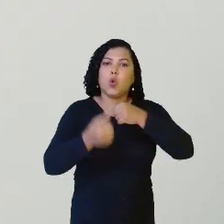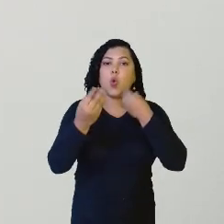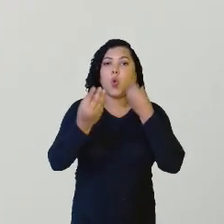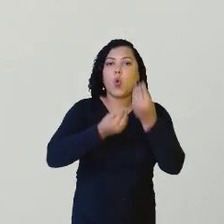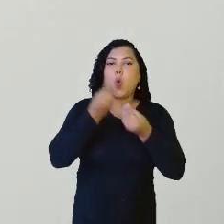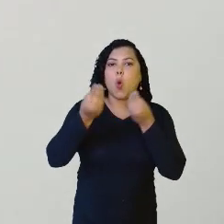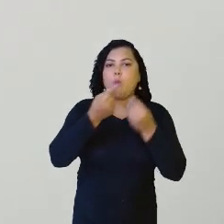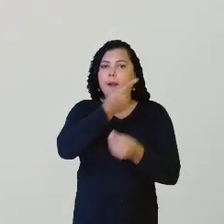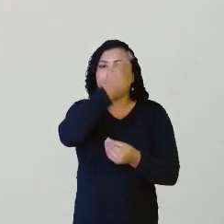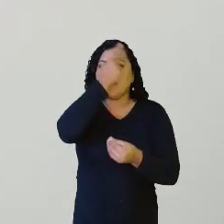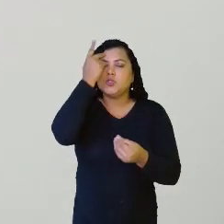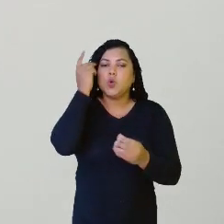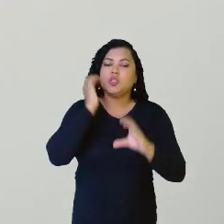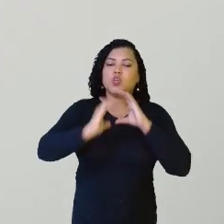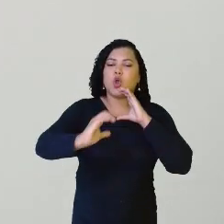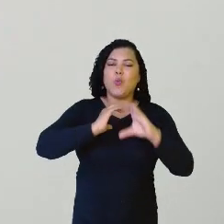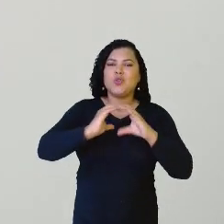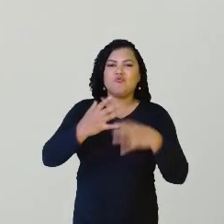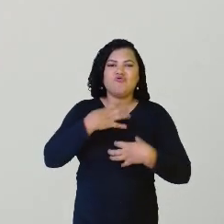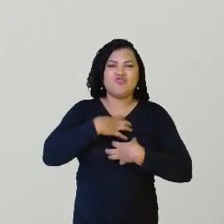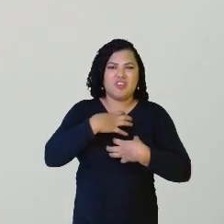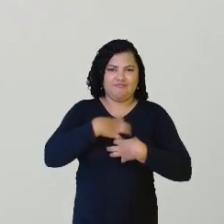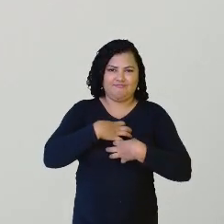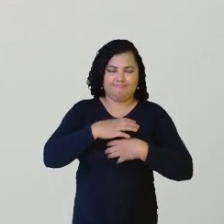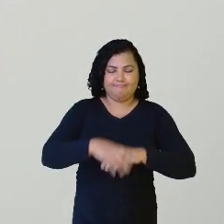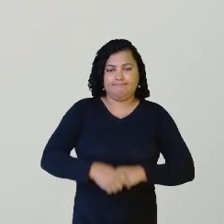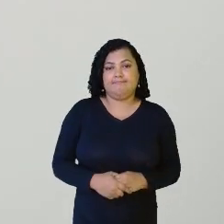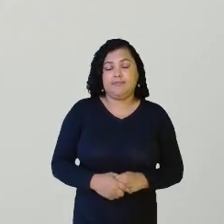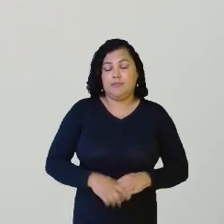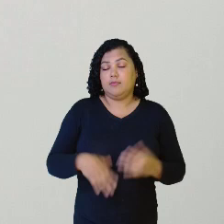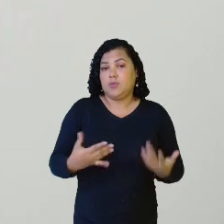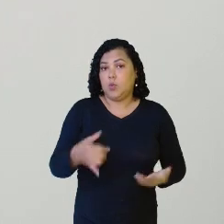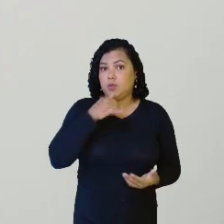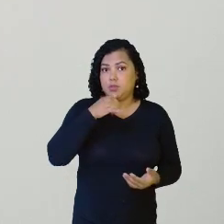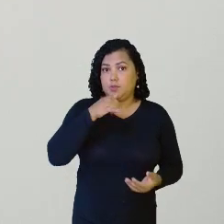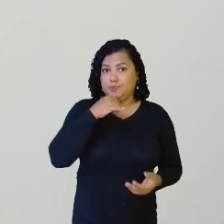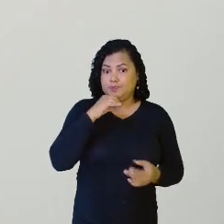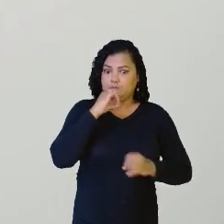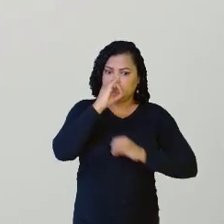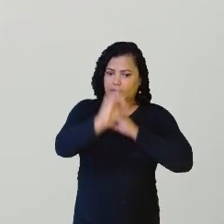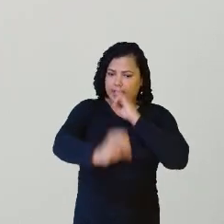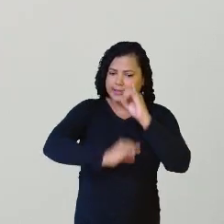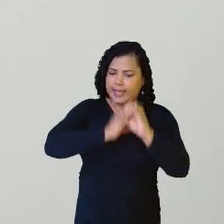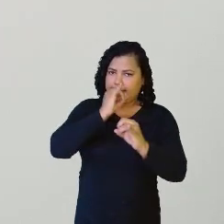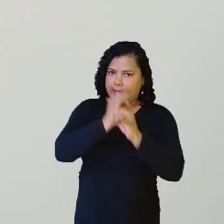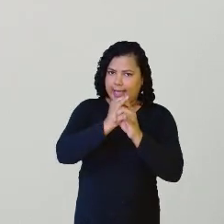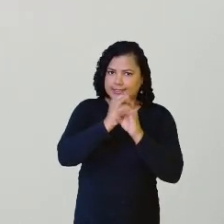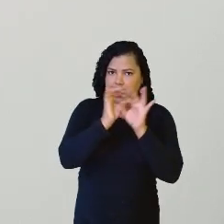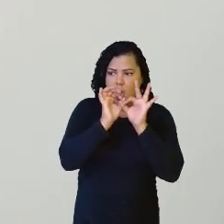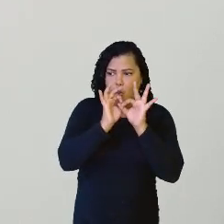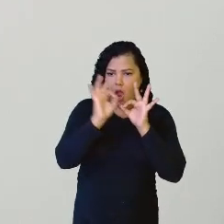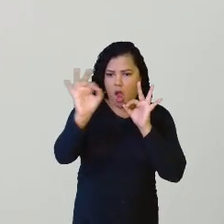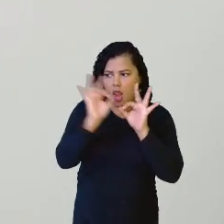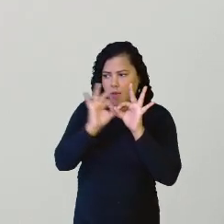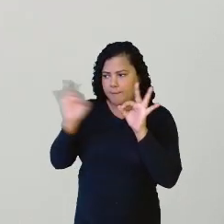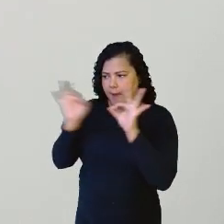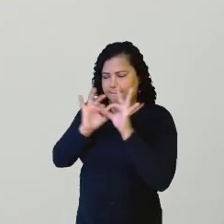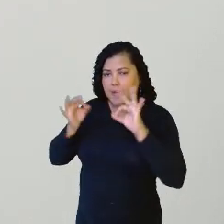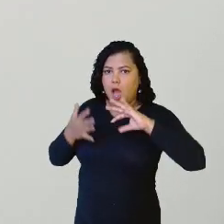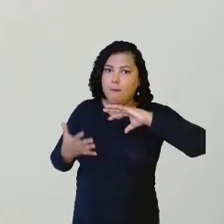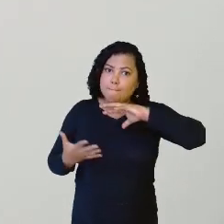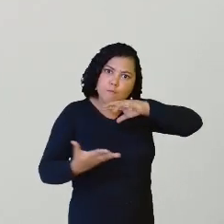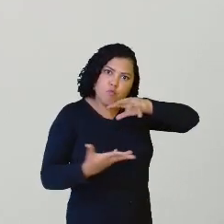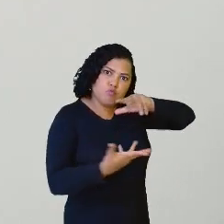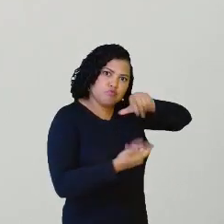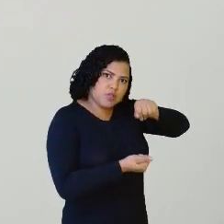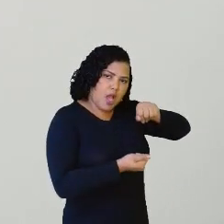se comunicarem. O fato de conseguir estar conectado numa rede mundial proporciona uma grande fonte de